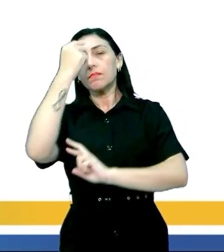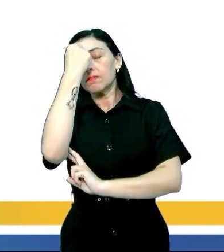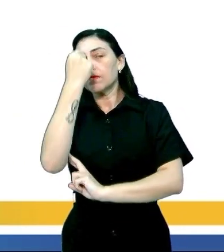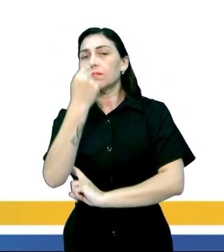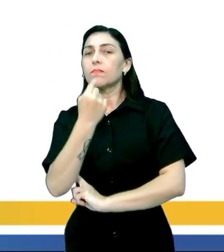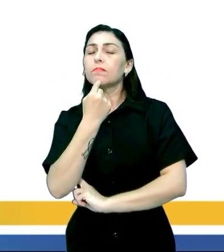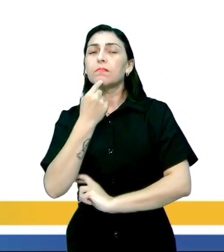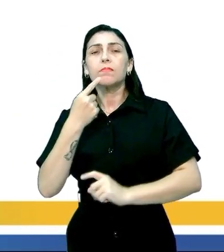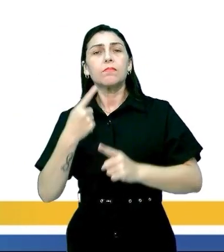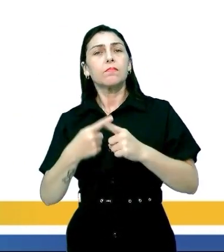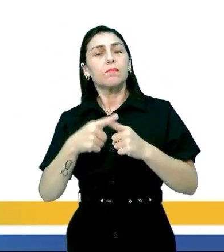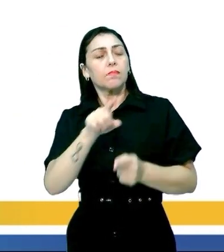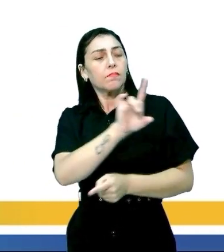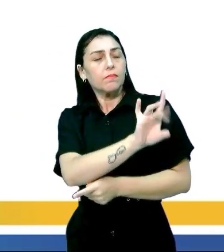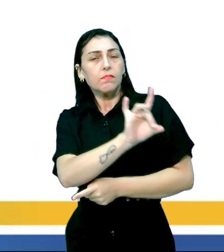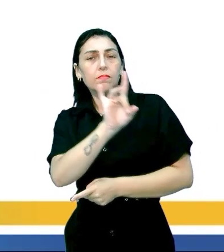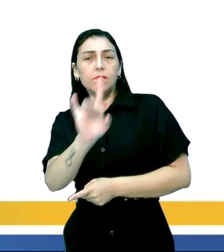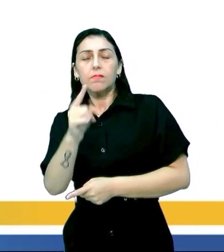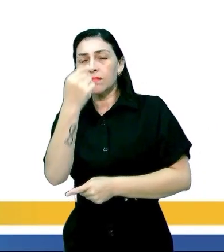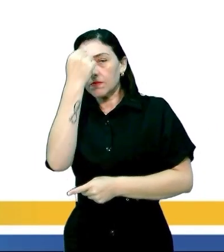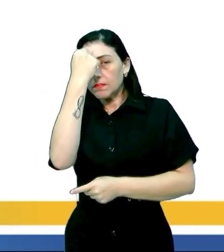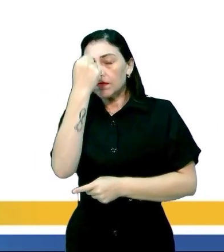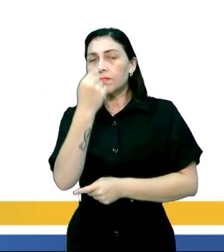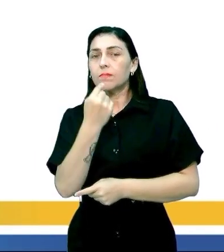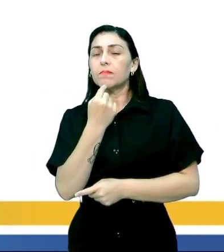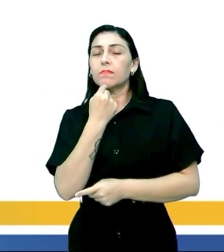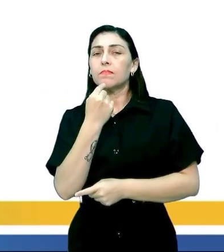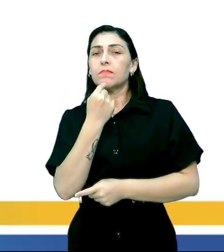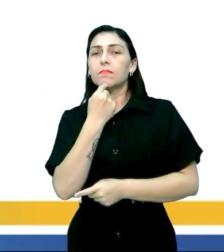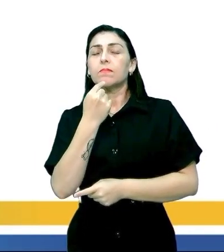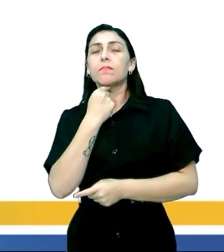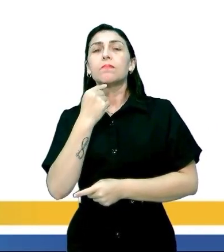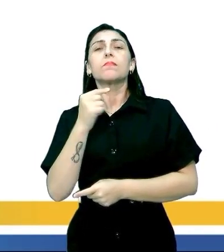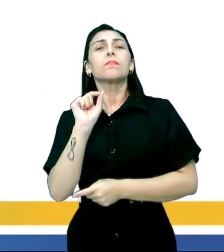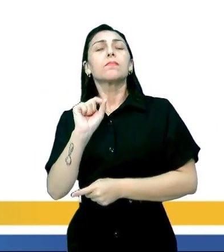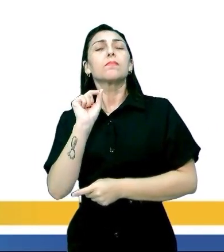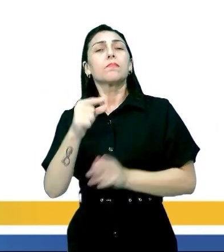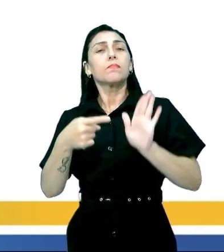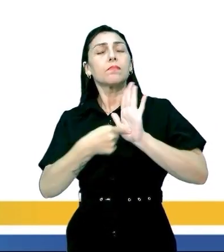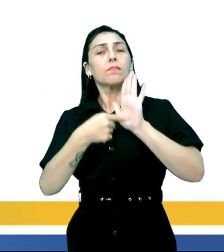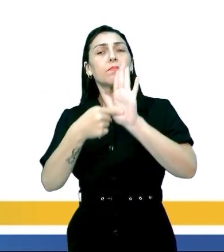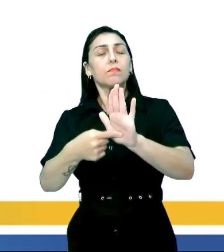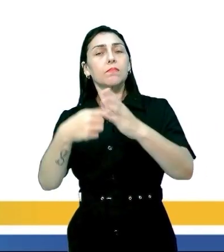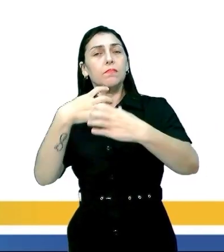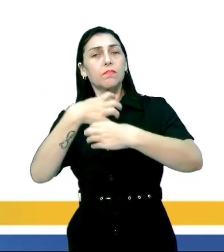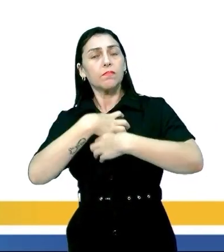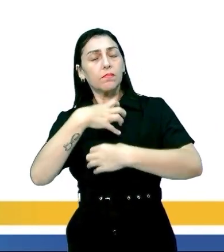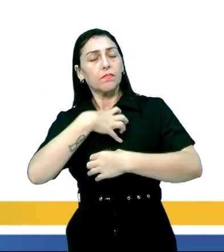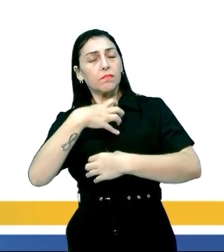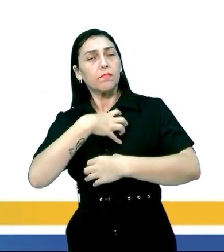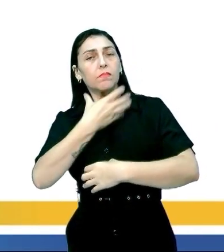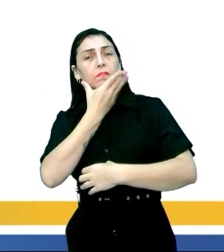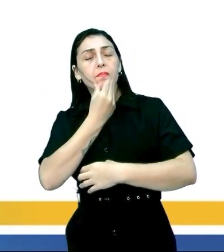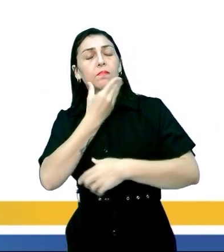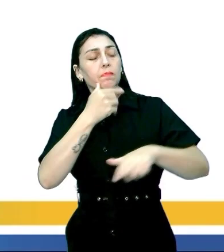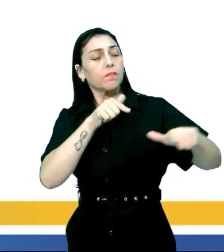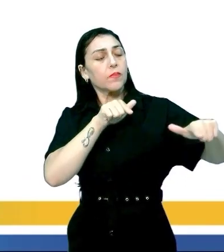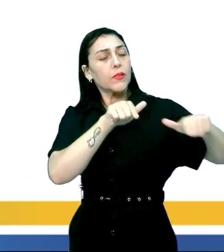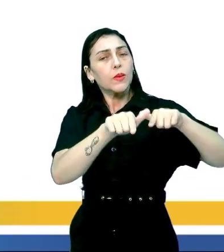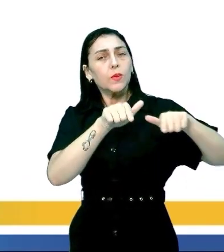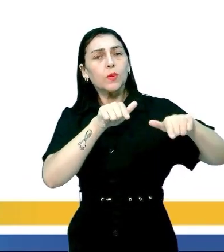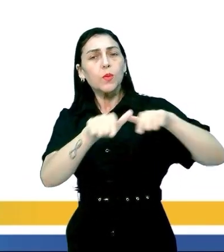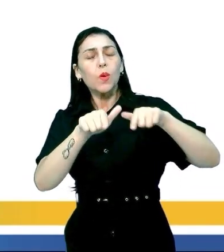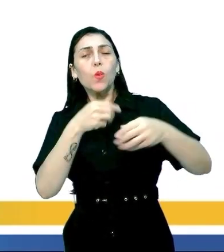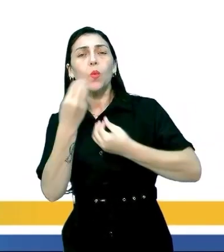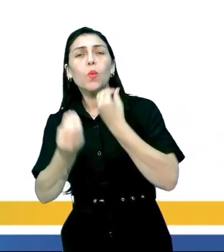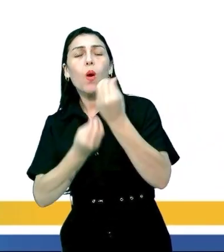imagens. Porque cada uma dessas imagens, ela acaba retratando a forma que o homem trabalhava, como